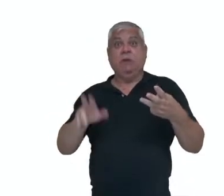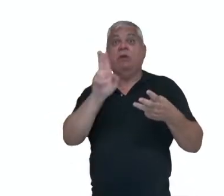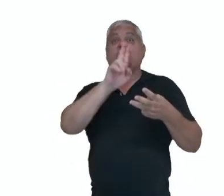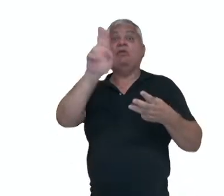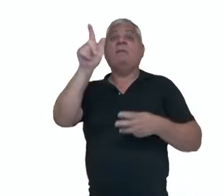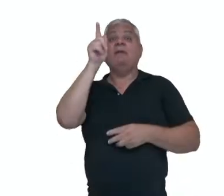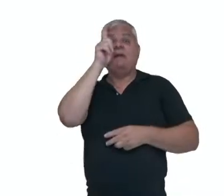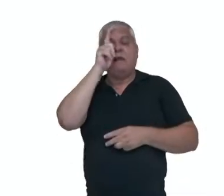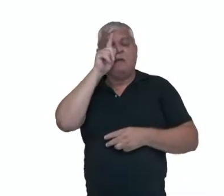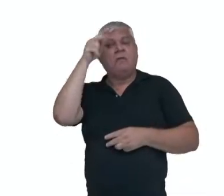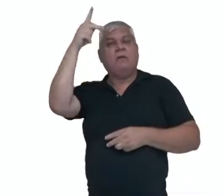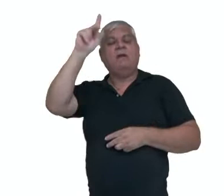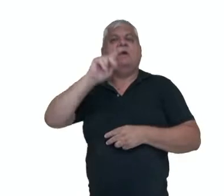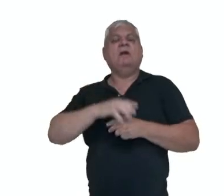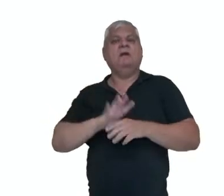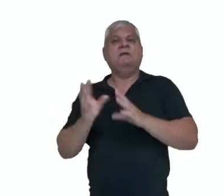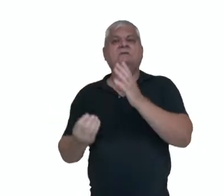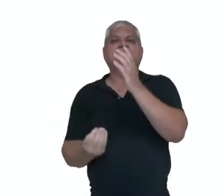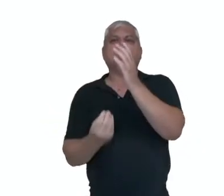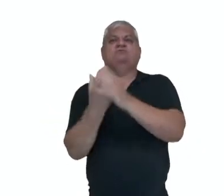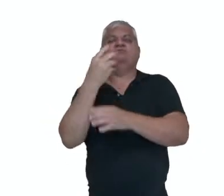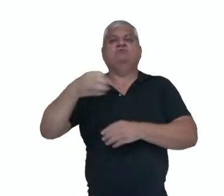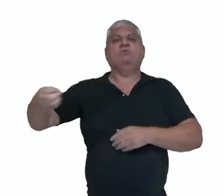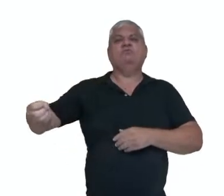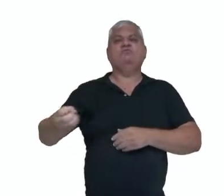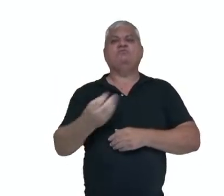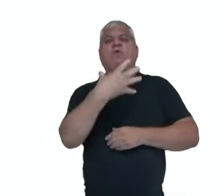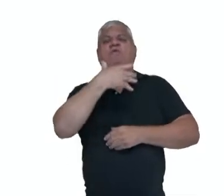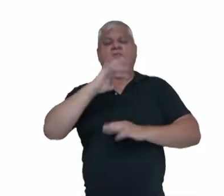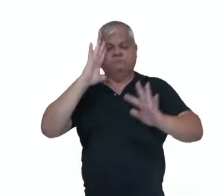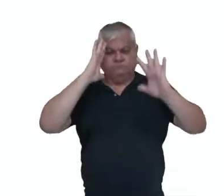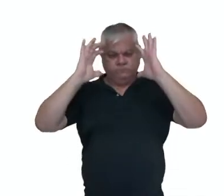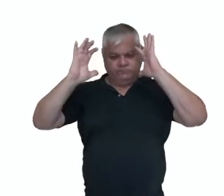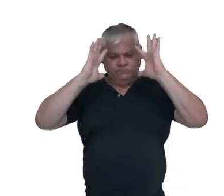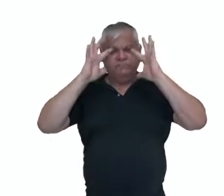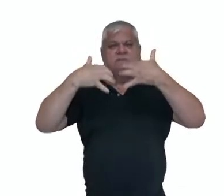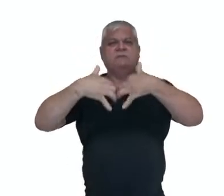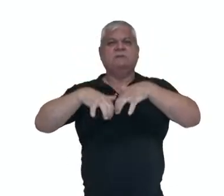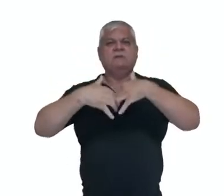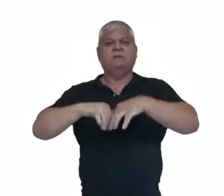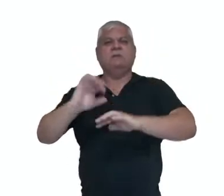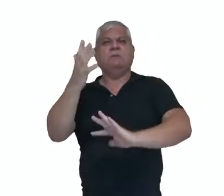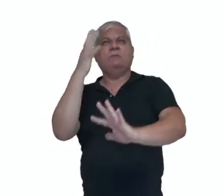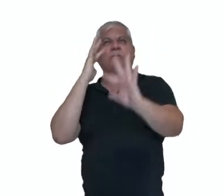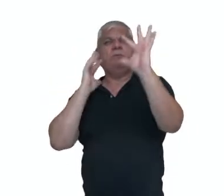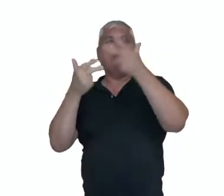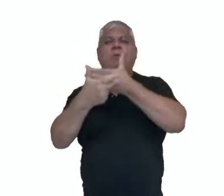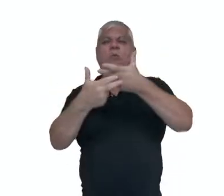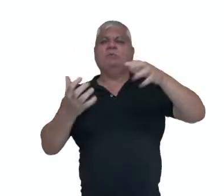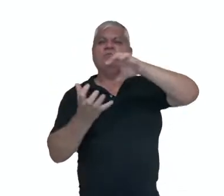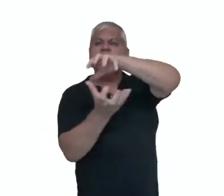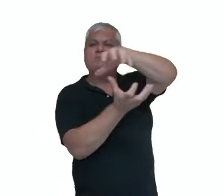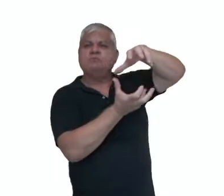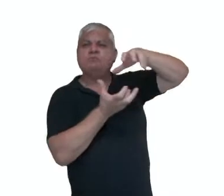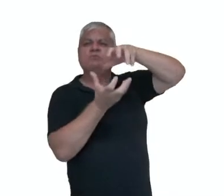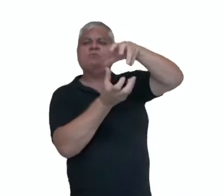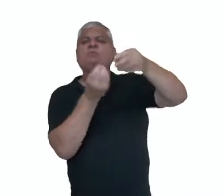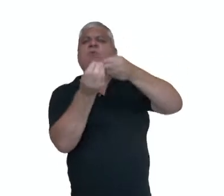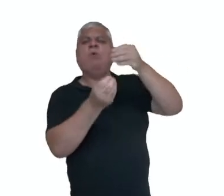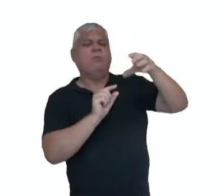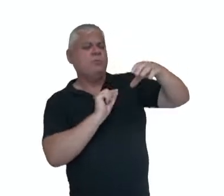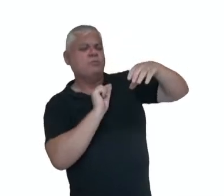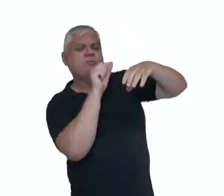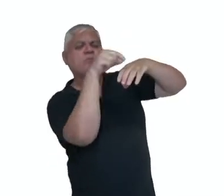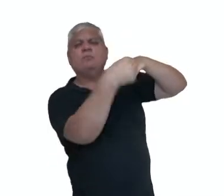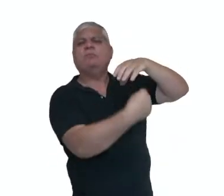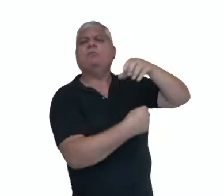gente, inauguram um novo modelo de reflexão concernente à natureza e à origem do mundo, de sua composição,